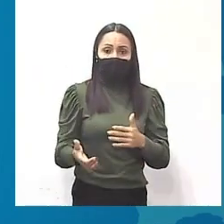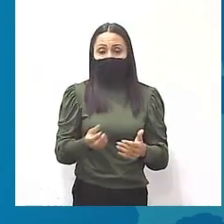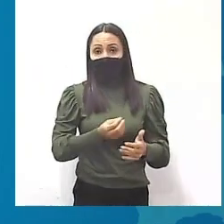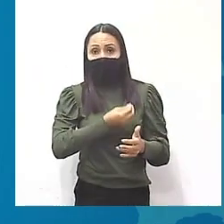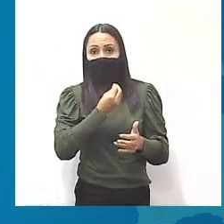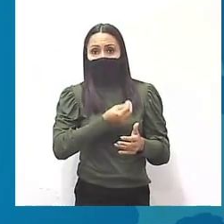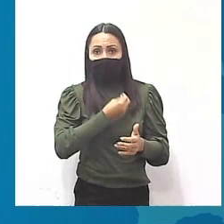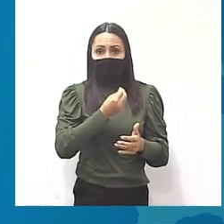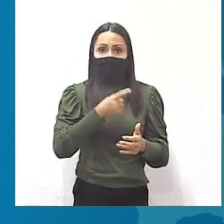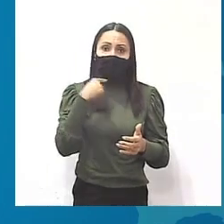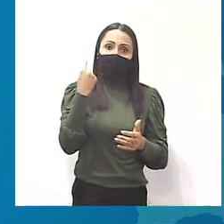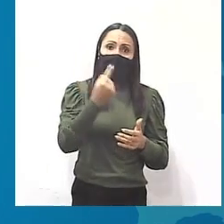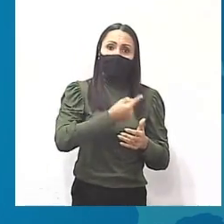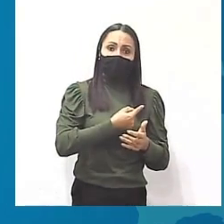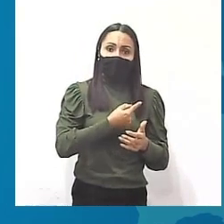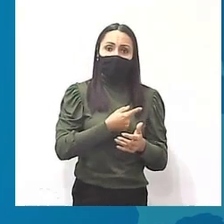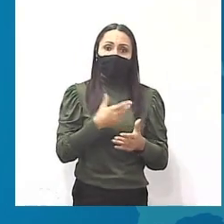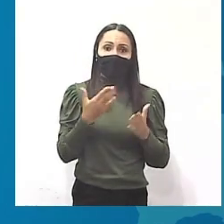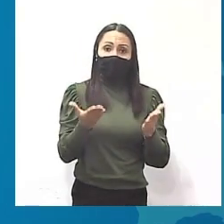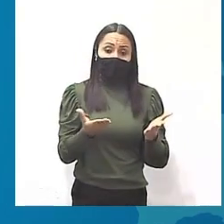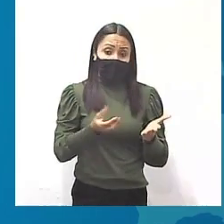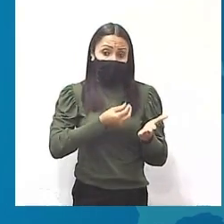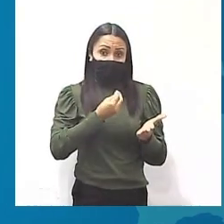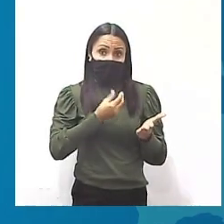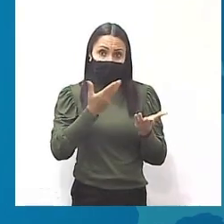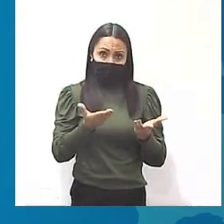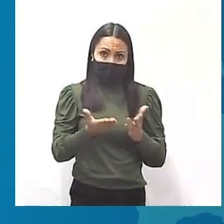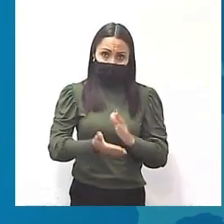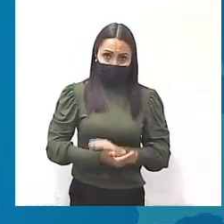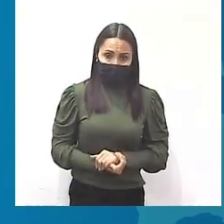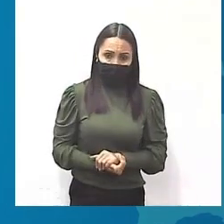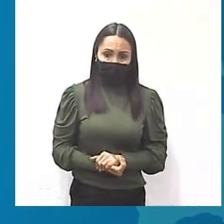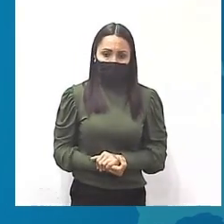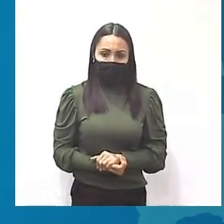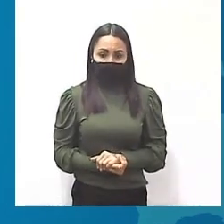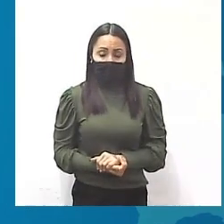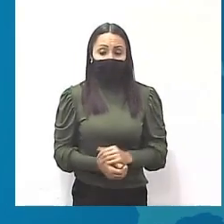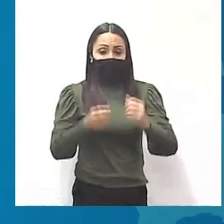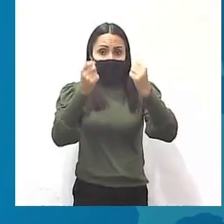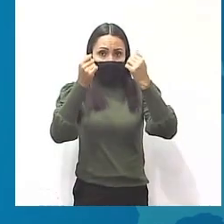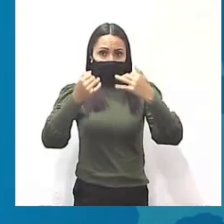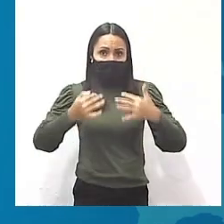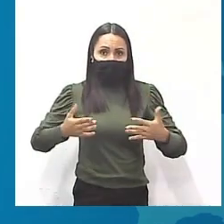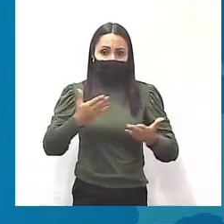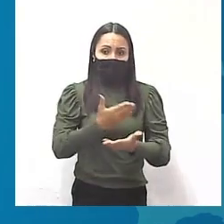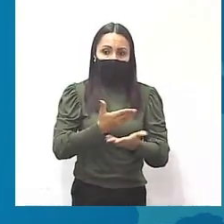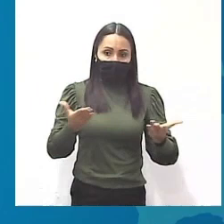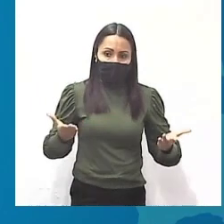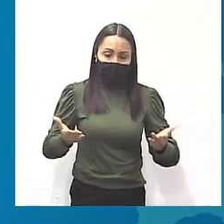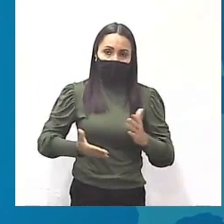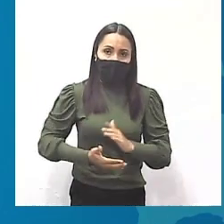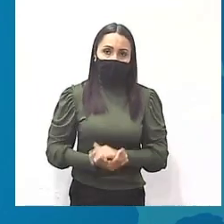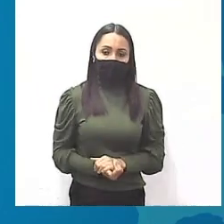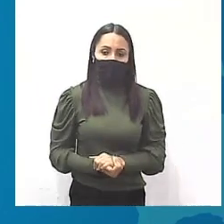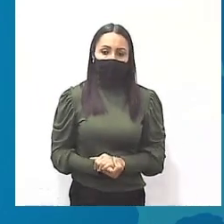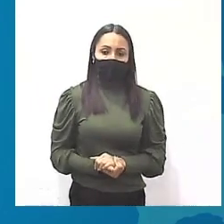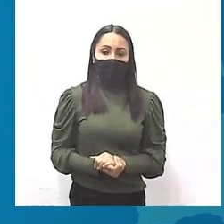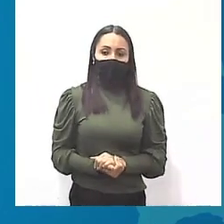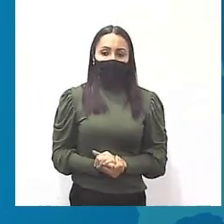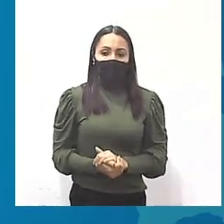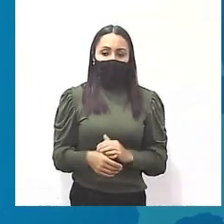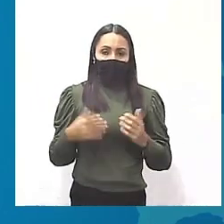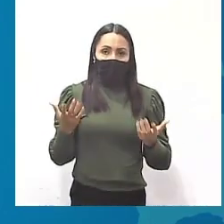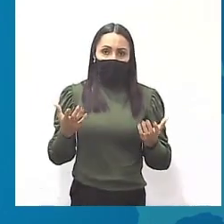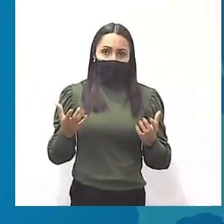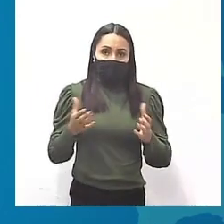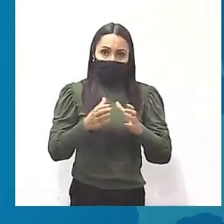existência da nossa espécie. Então, bom, como eu falei para vocês em relação à questão do efeito estufa